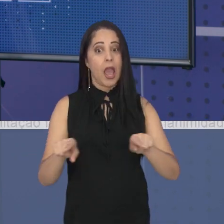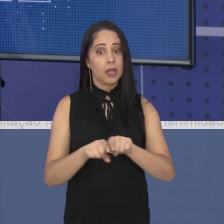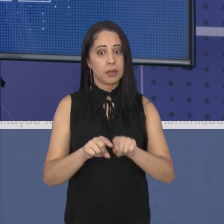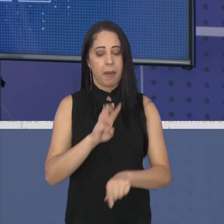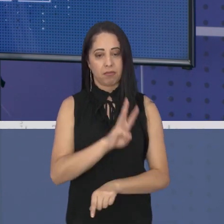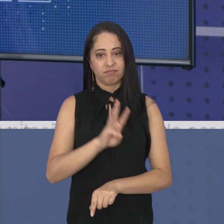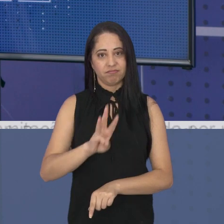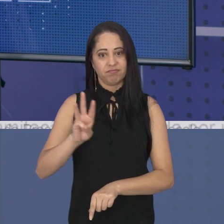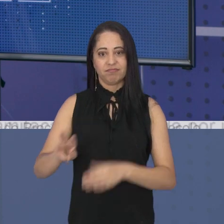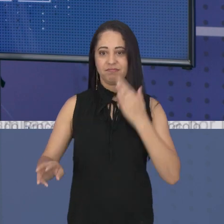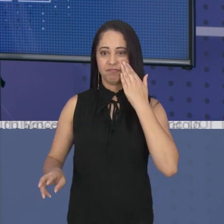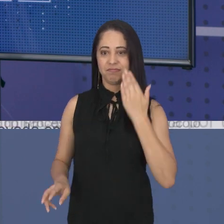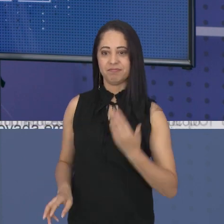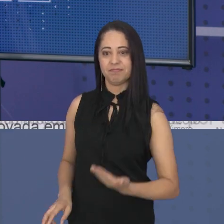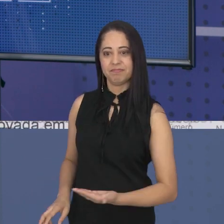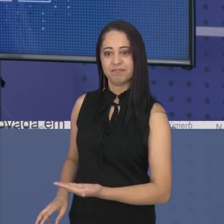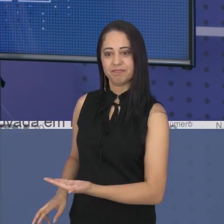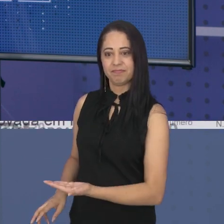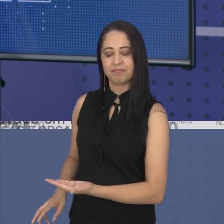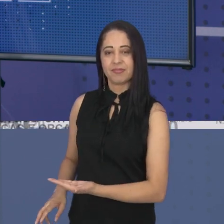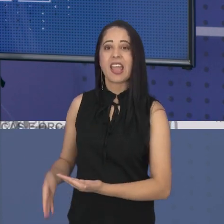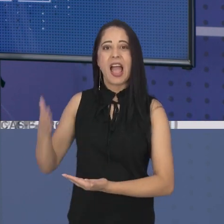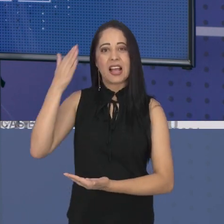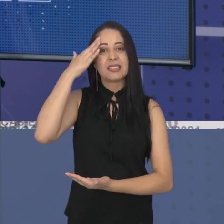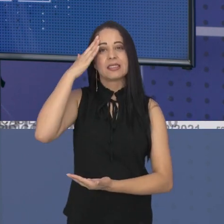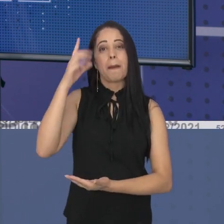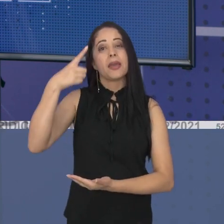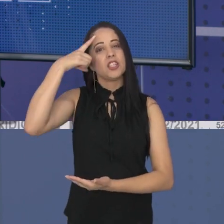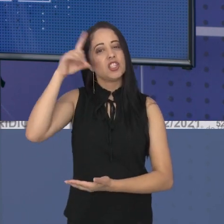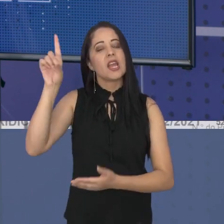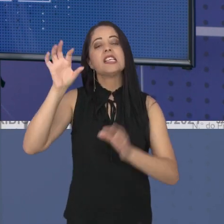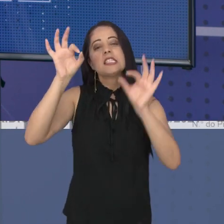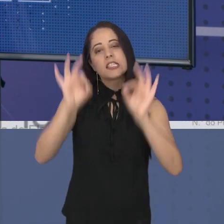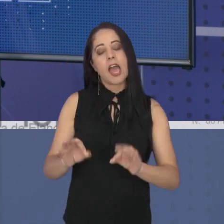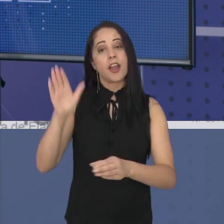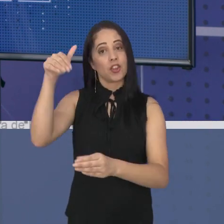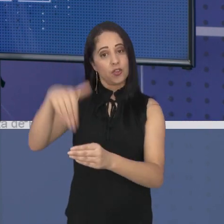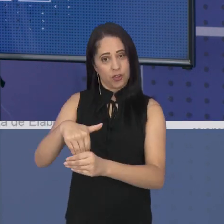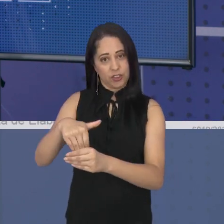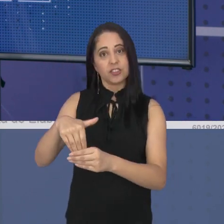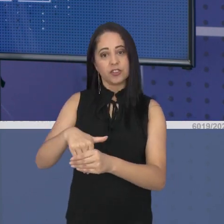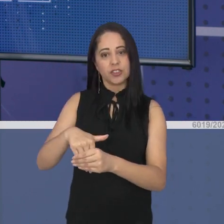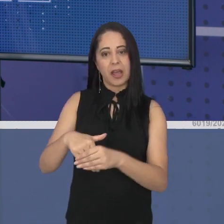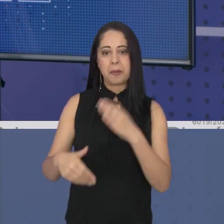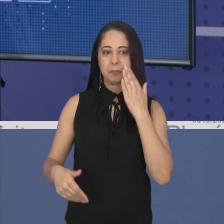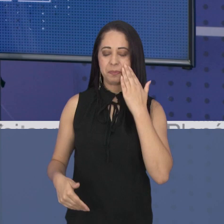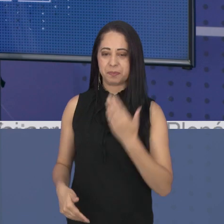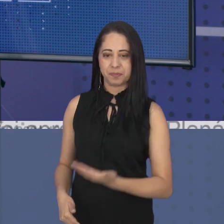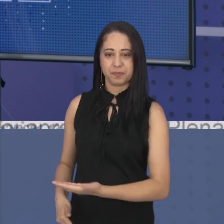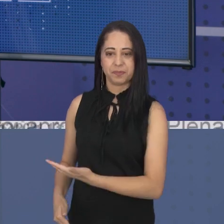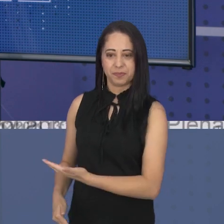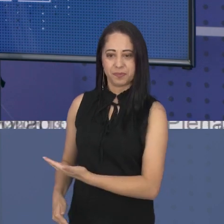site da Câmara você também fica sabendo quando será a votação de cada projeto de lei. Basta acessar